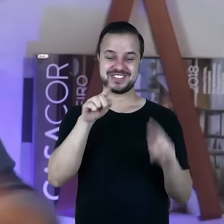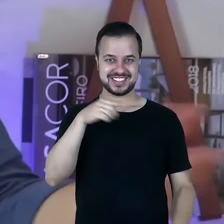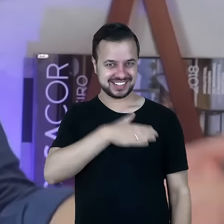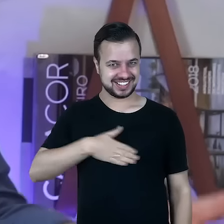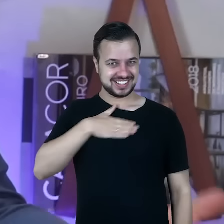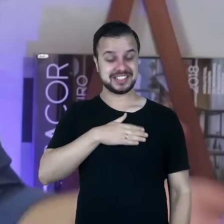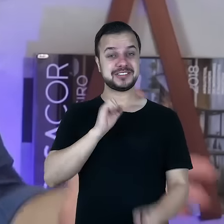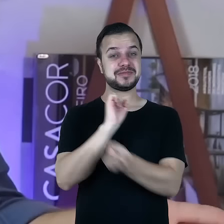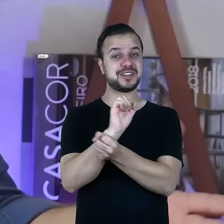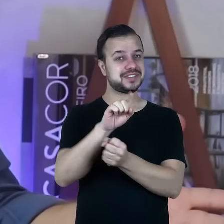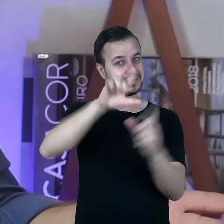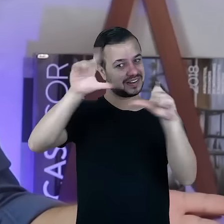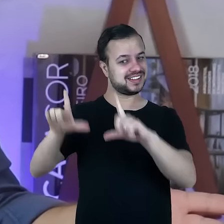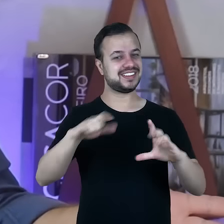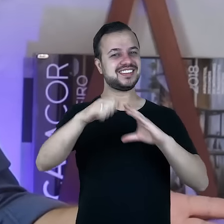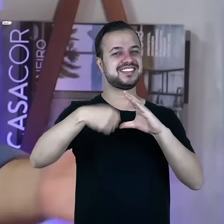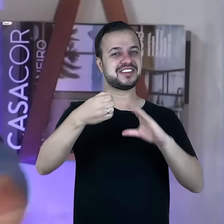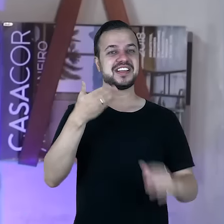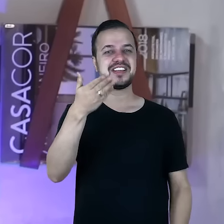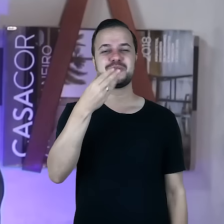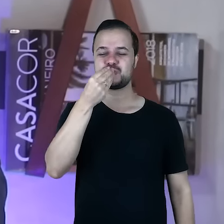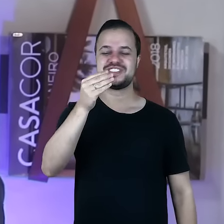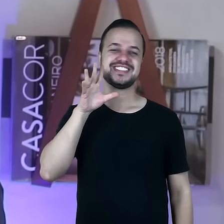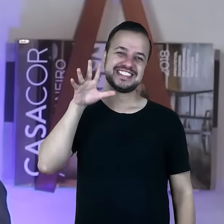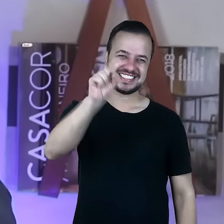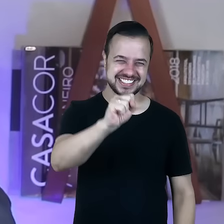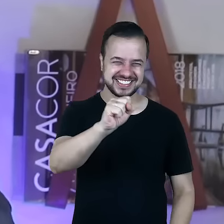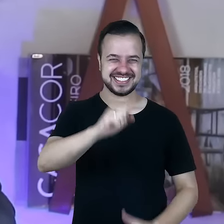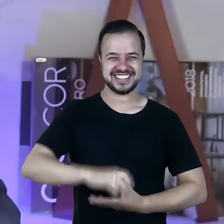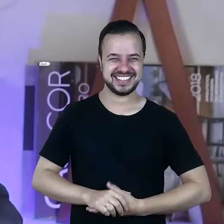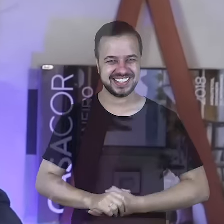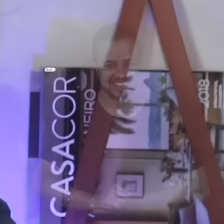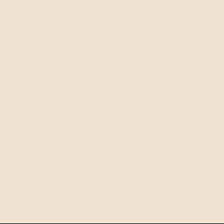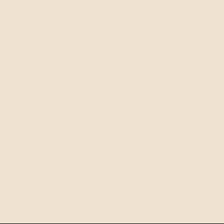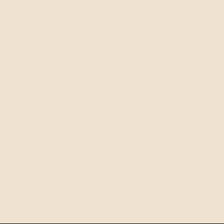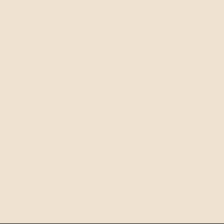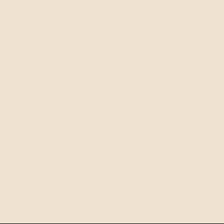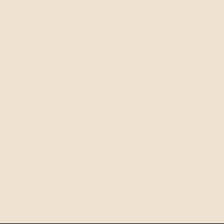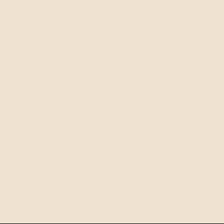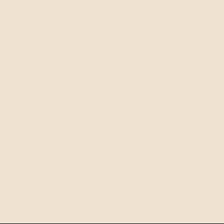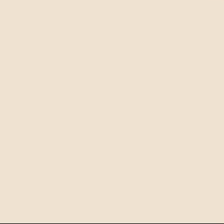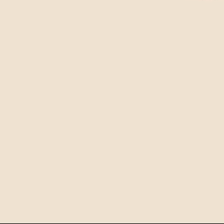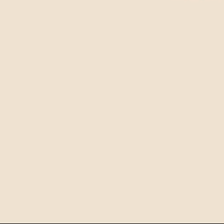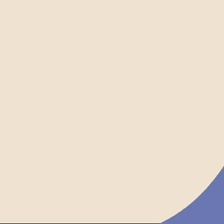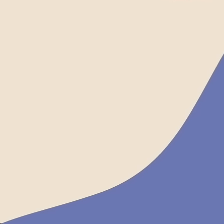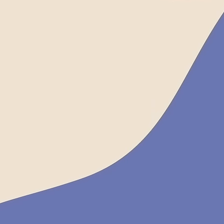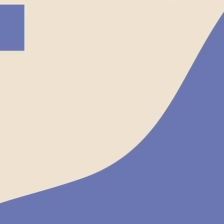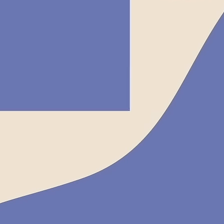gostado e eu te vejo no próximo Decoração Van. Então é isso. Tchau!